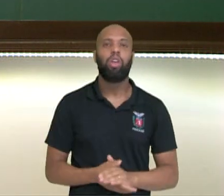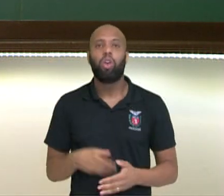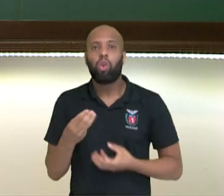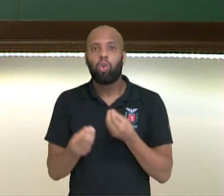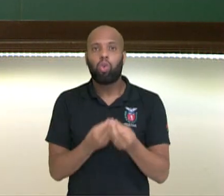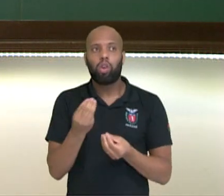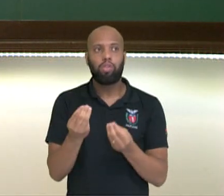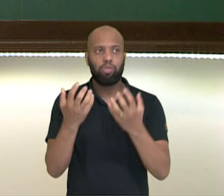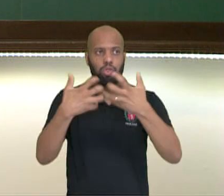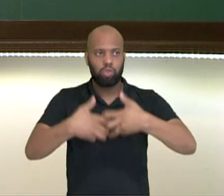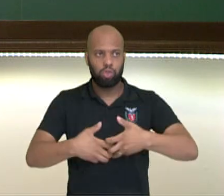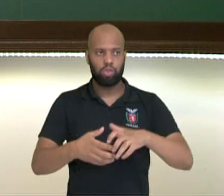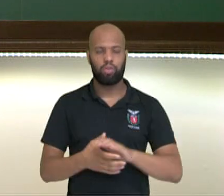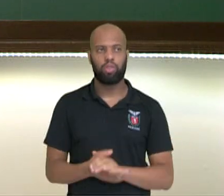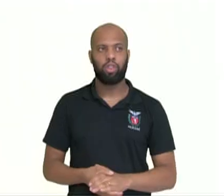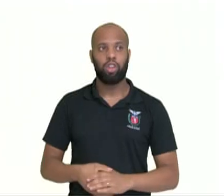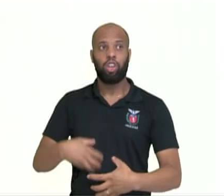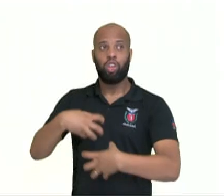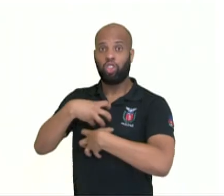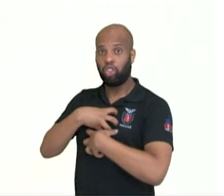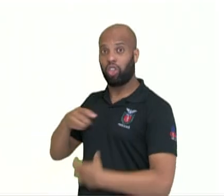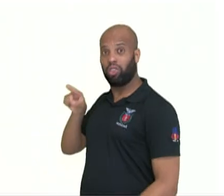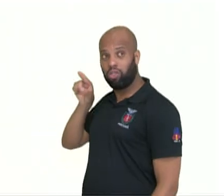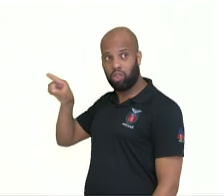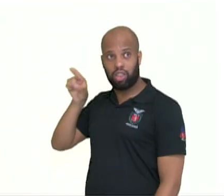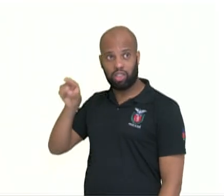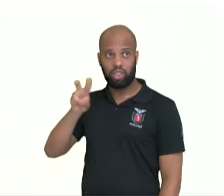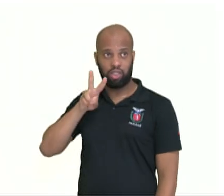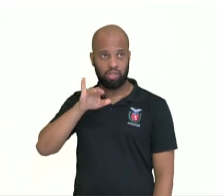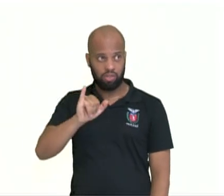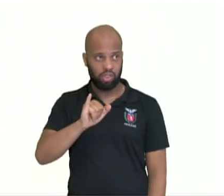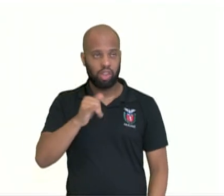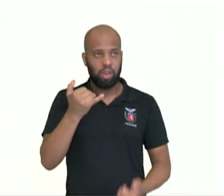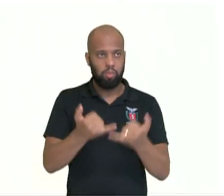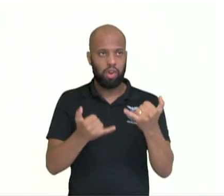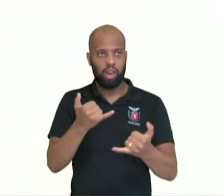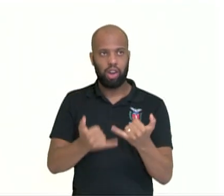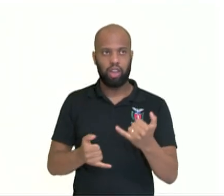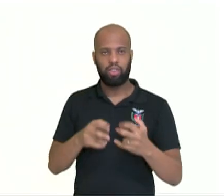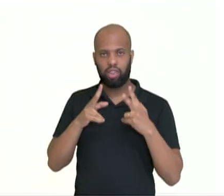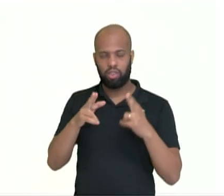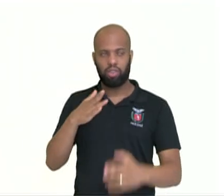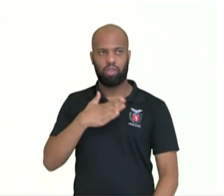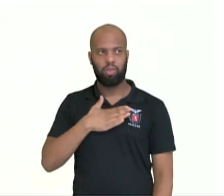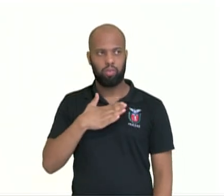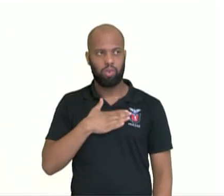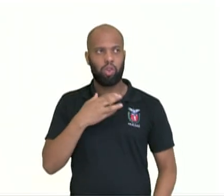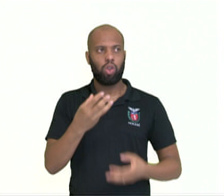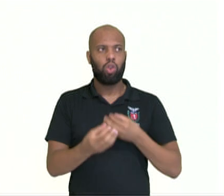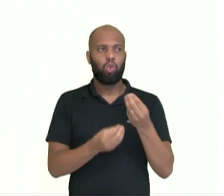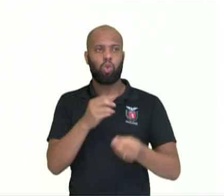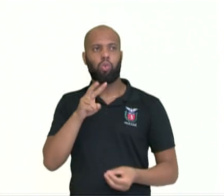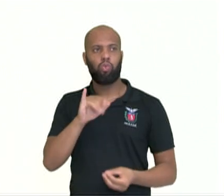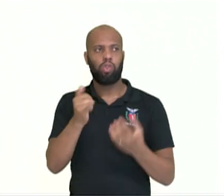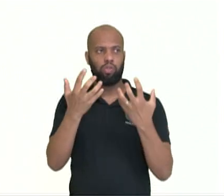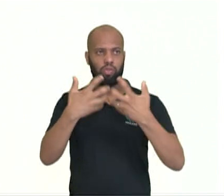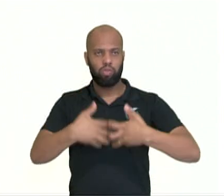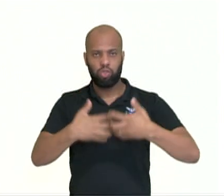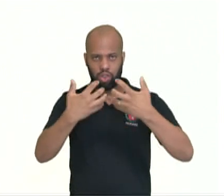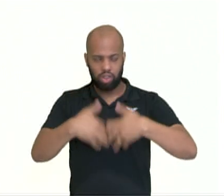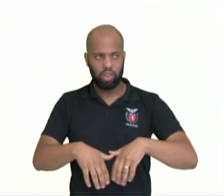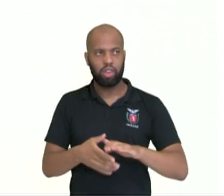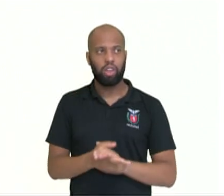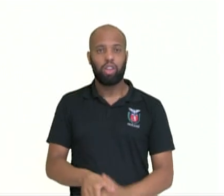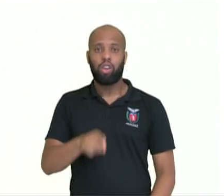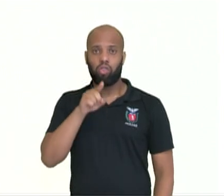funcionar? Então, o seu pêndulo vai ficar parecido com esse aqui, parecido com esse que está na minha mão aqui, E como é que ele vai funcionar? Você